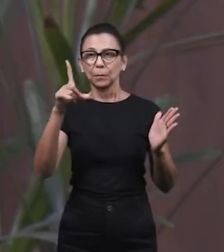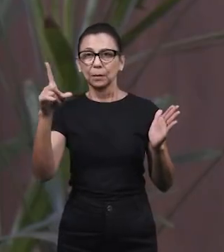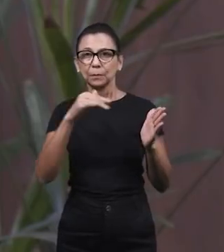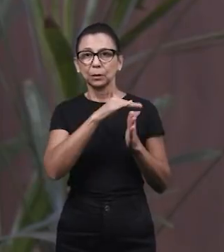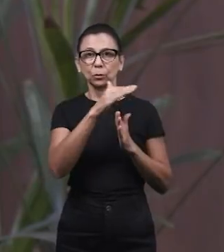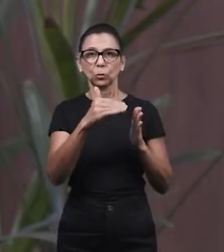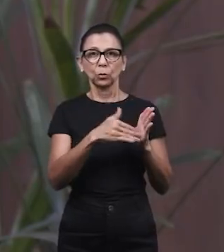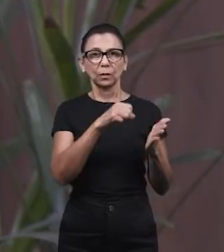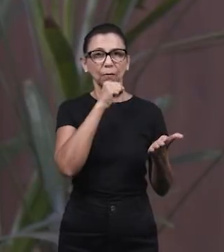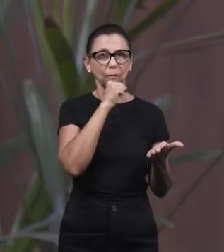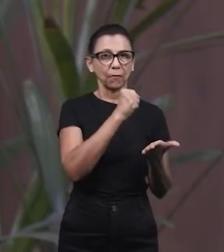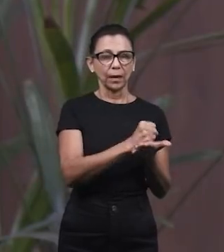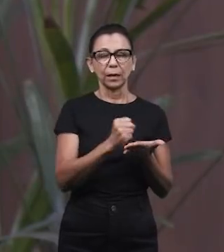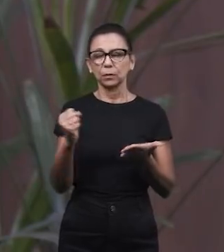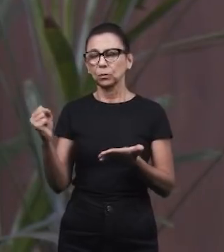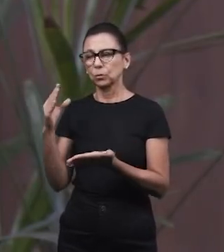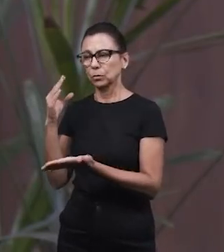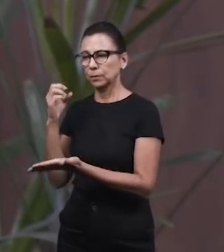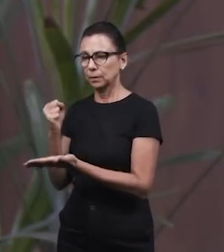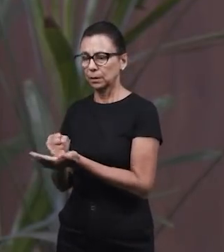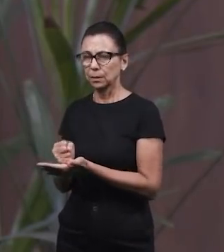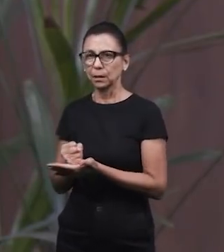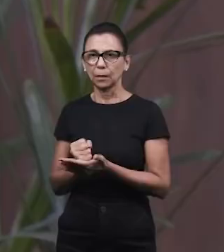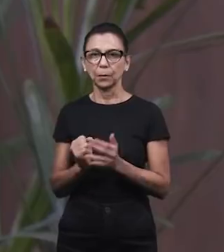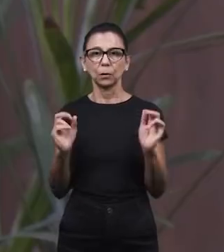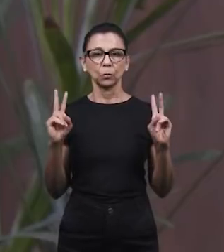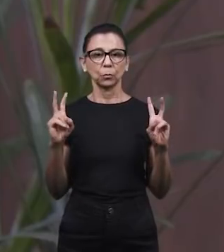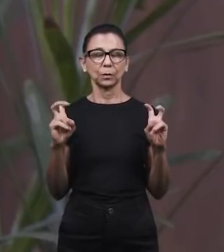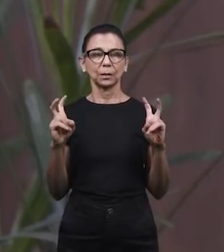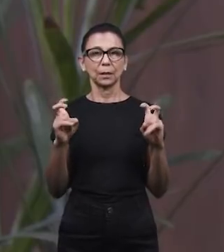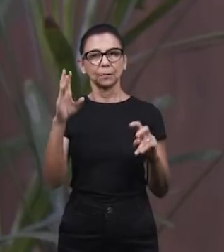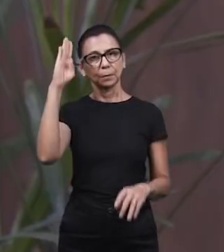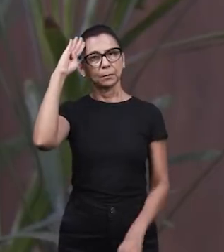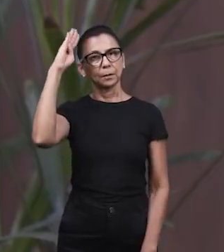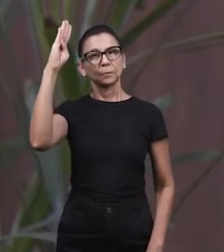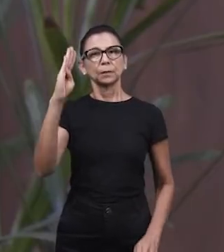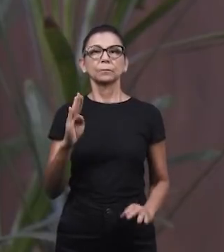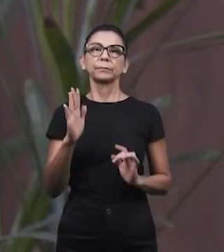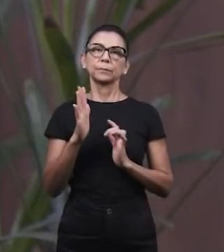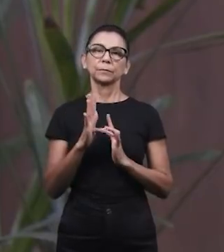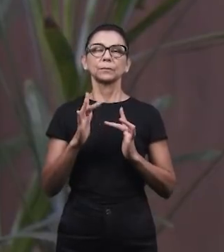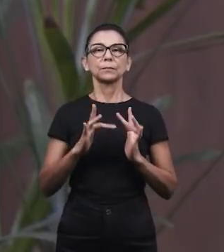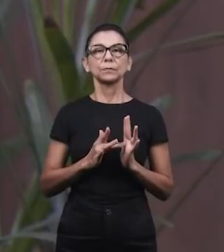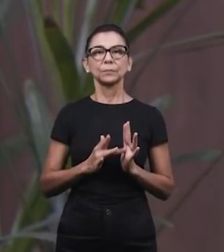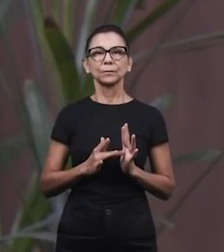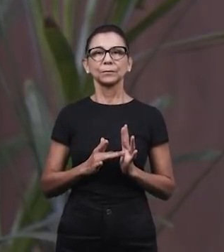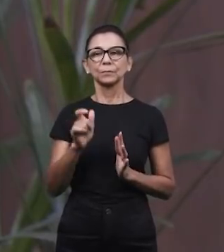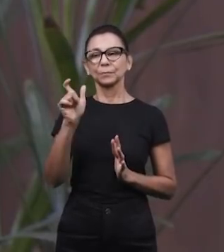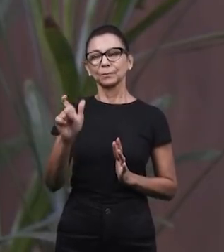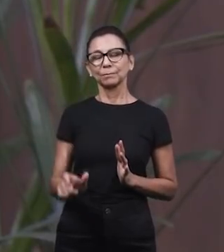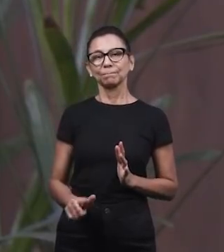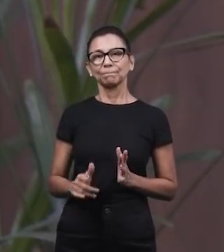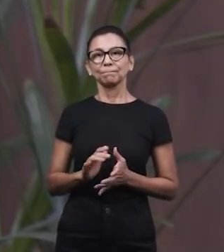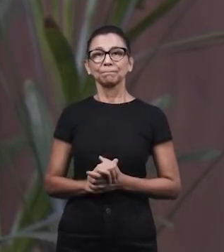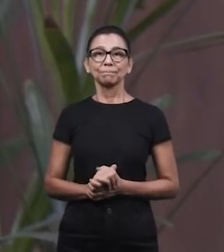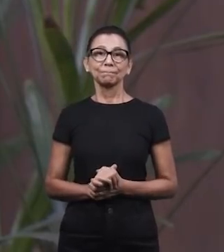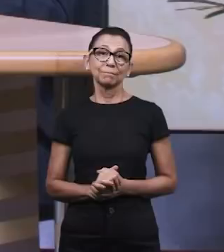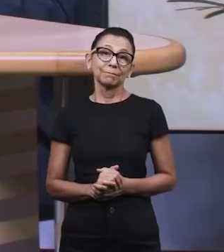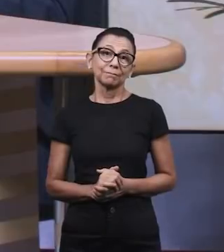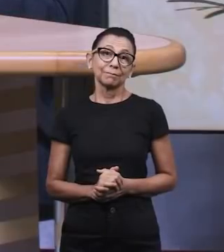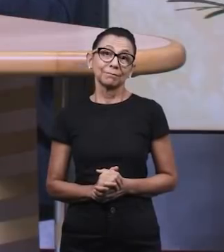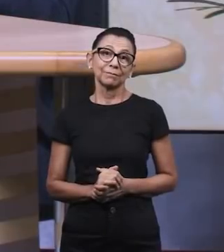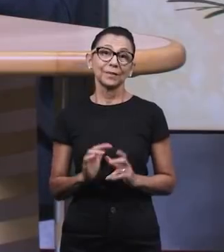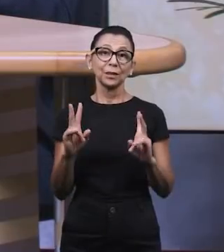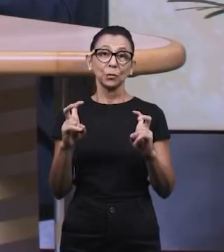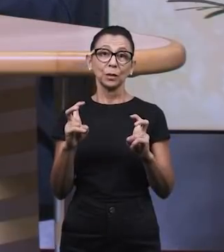Velho Testamento quanto o Novo Testamento, ela tem como tema central o Senhor Jesus. Por quê? Porque qual é o assunto da Bíblia?